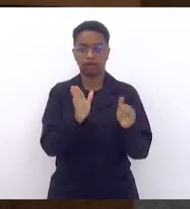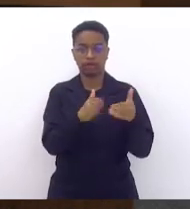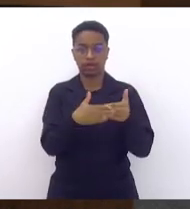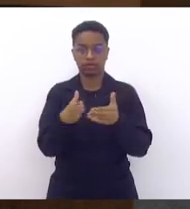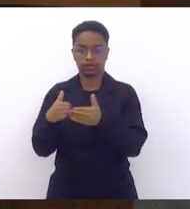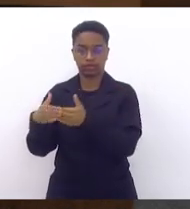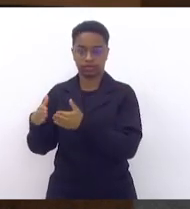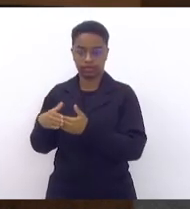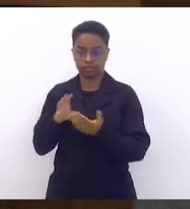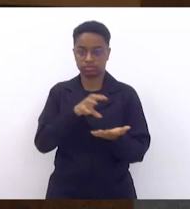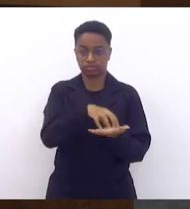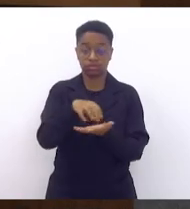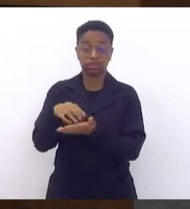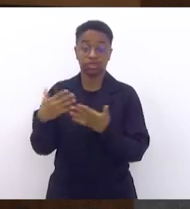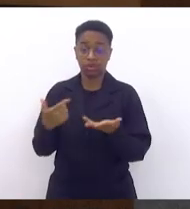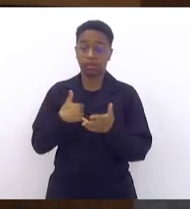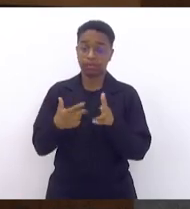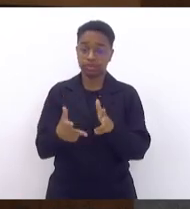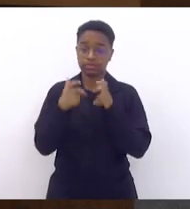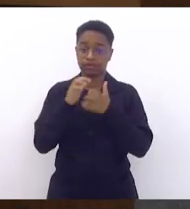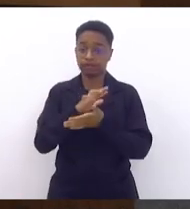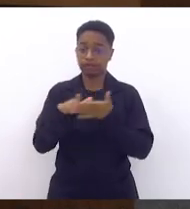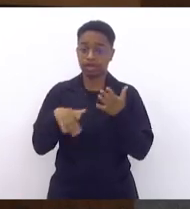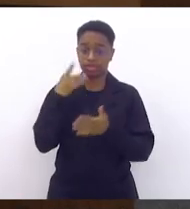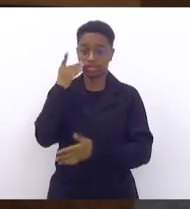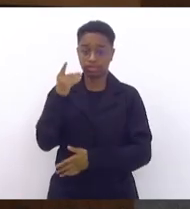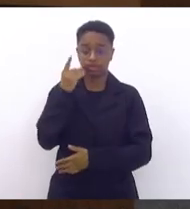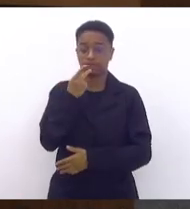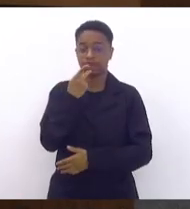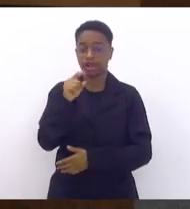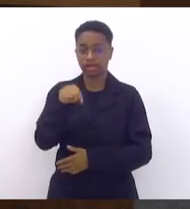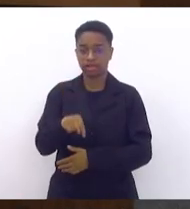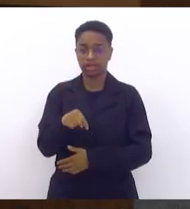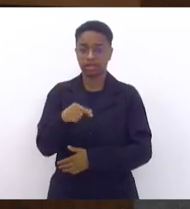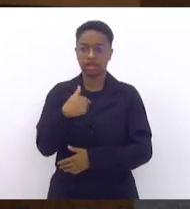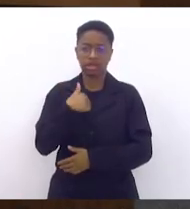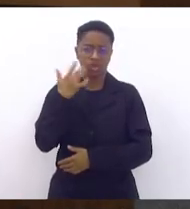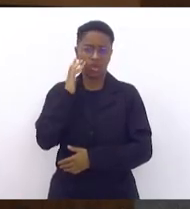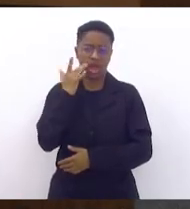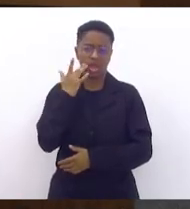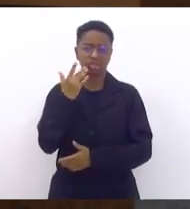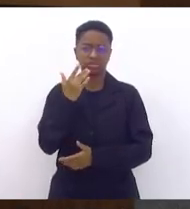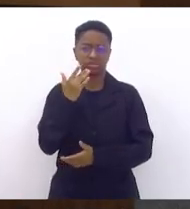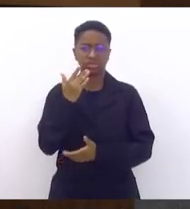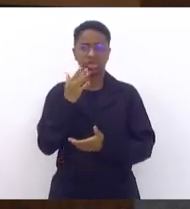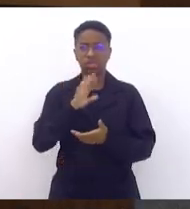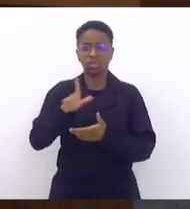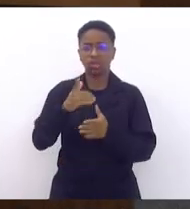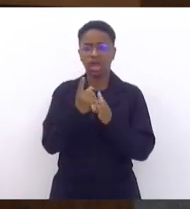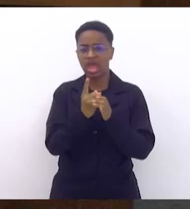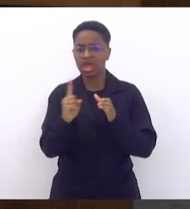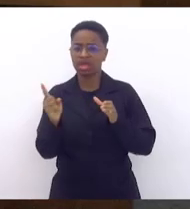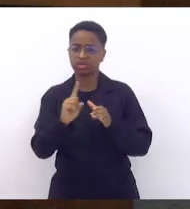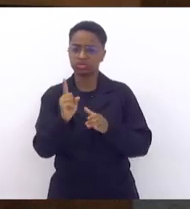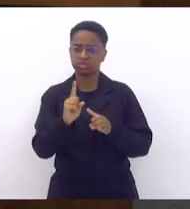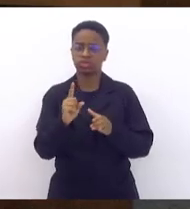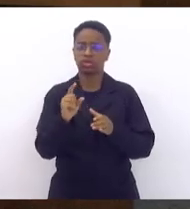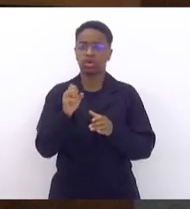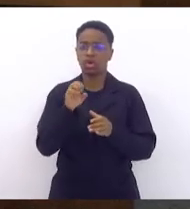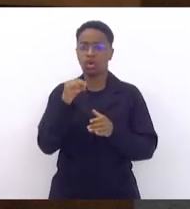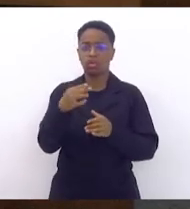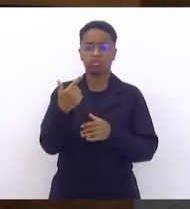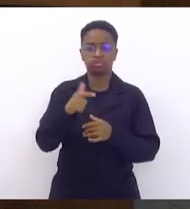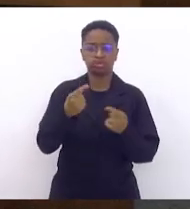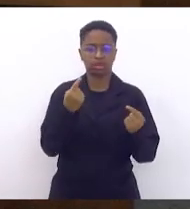Aí eu vejo vários deputados aqui dizendo: acho que não são coisas excludentes, acho que não tem